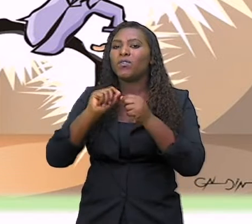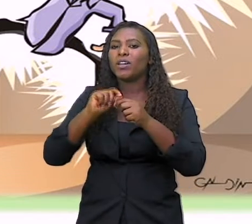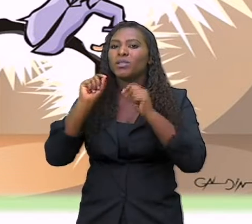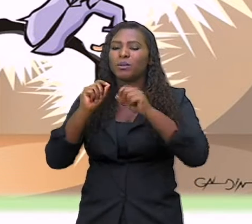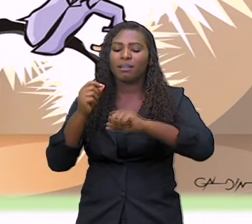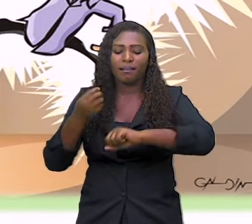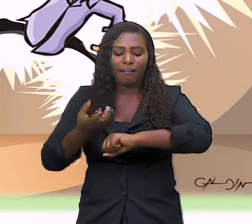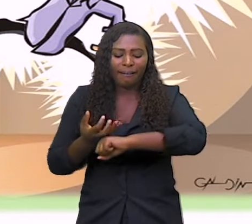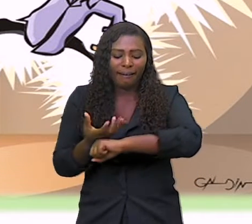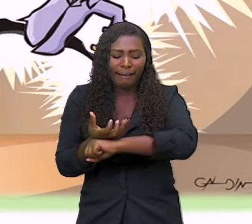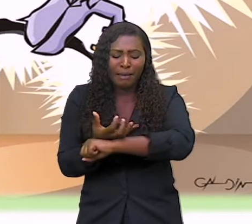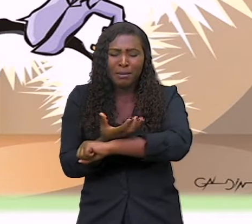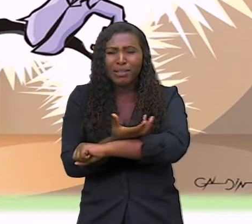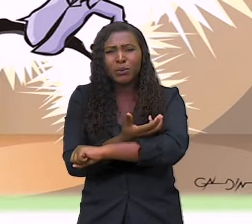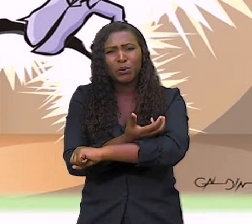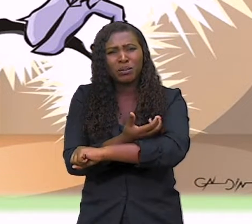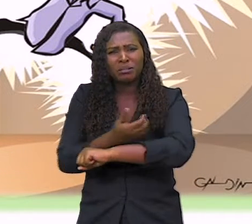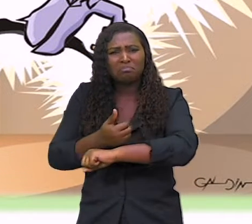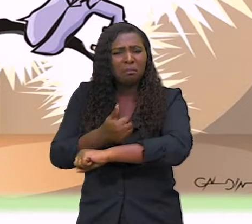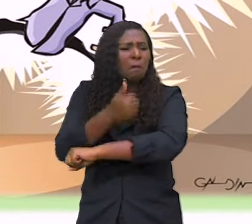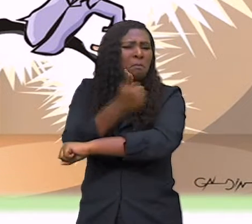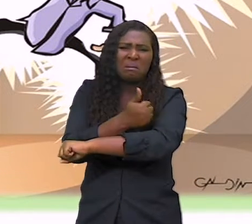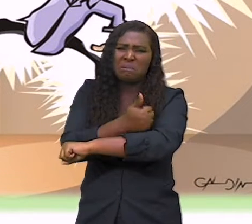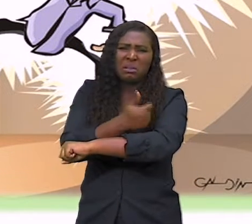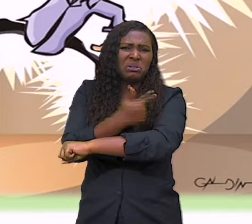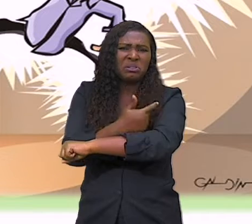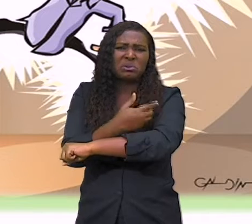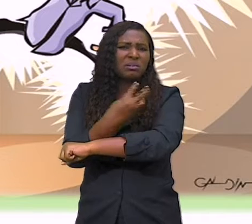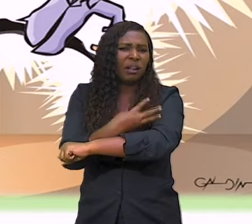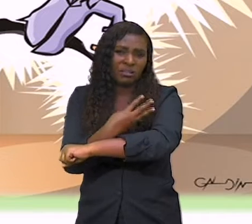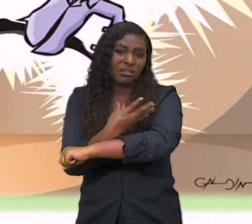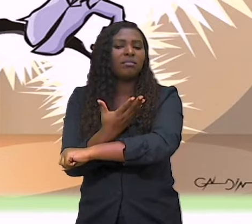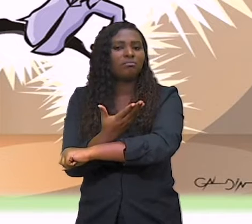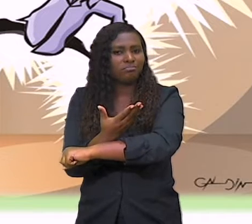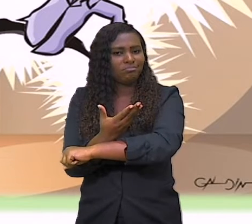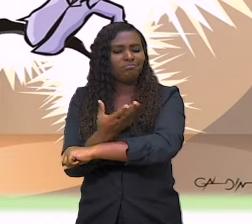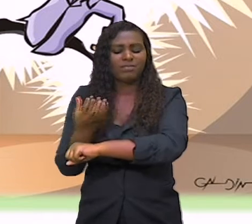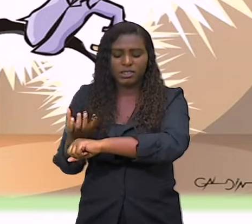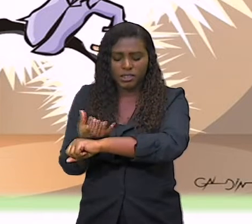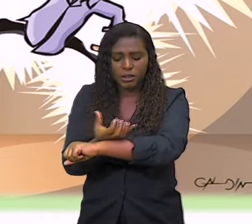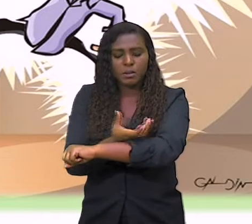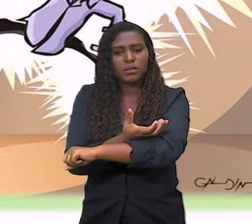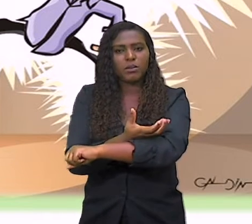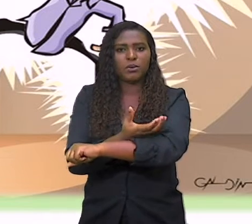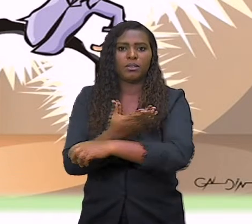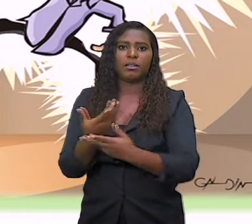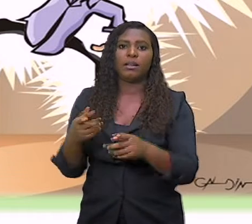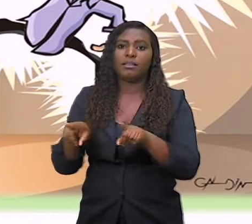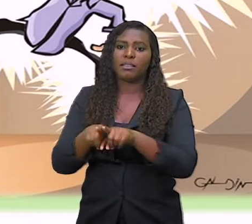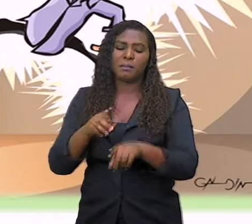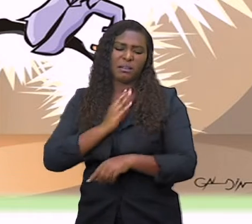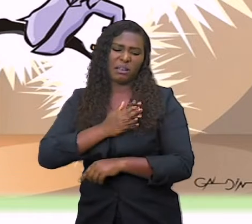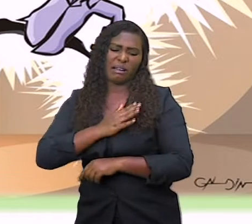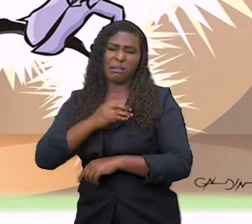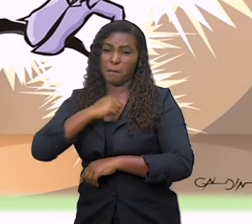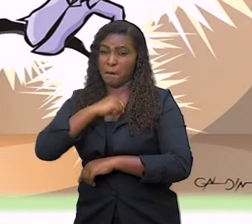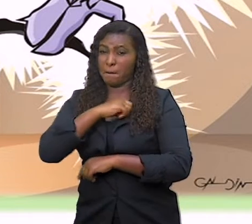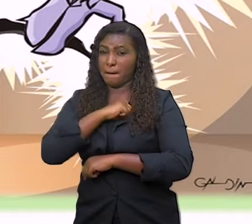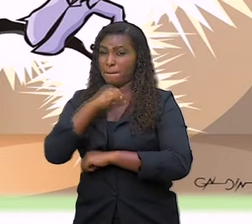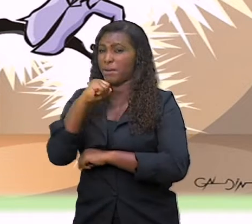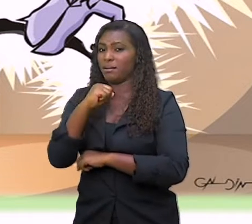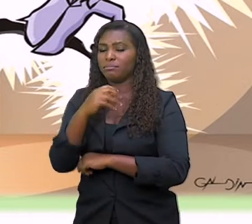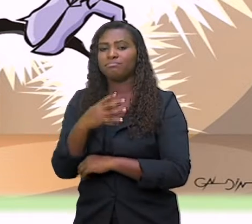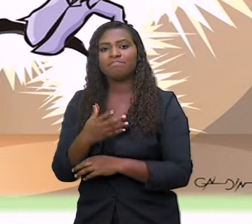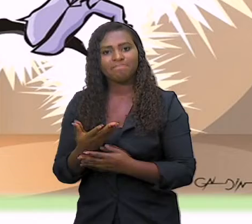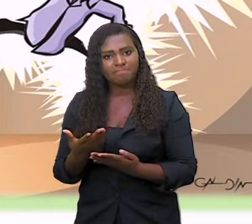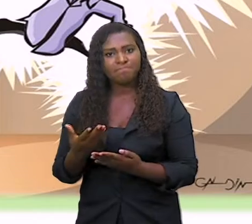parada cardíaca de uma só vez. A voltagem não é um fator determinante para o fenômeno do